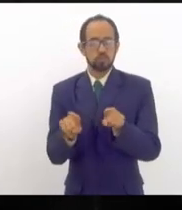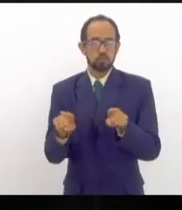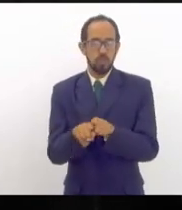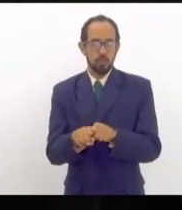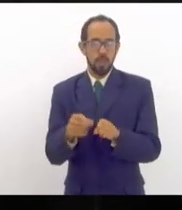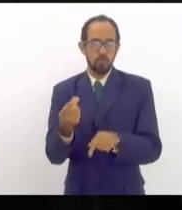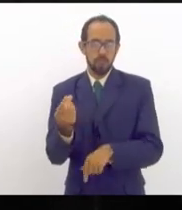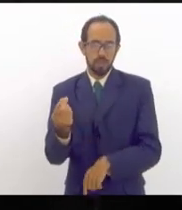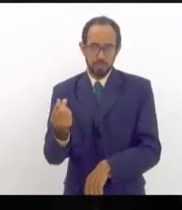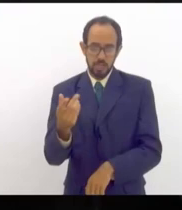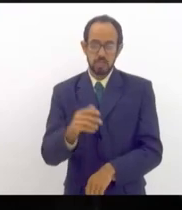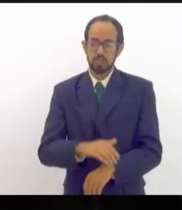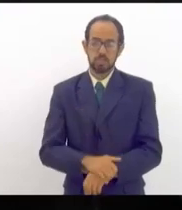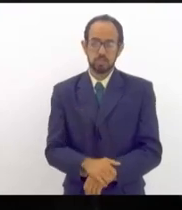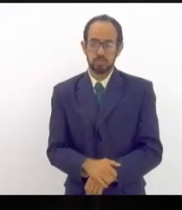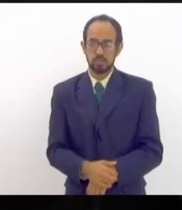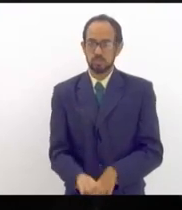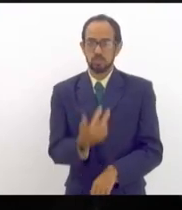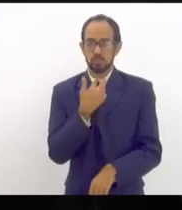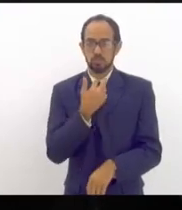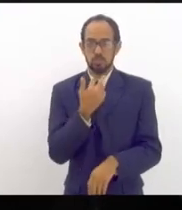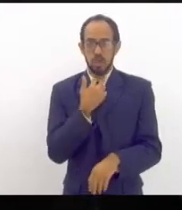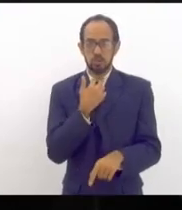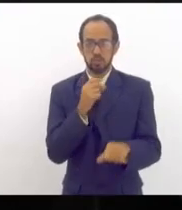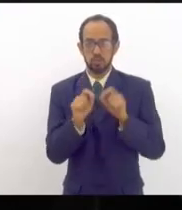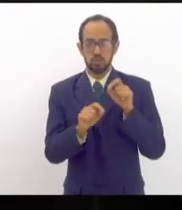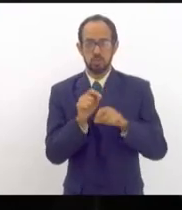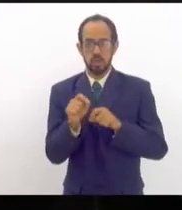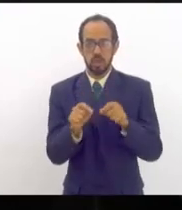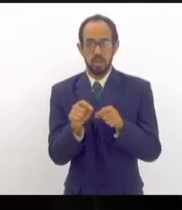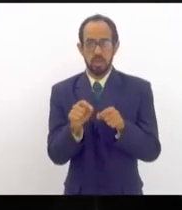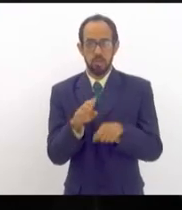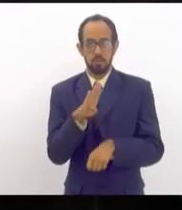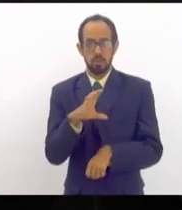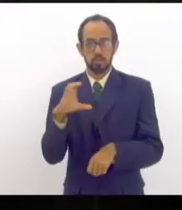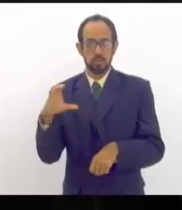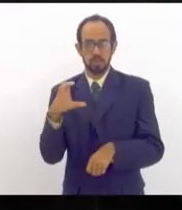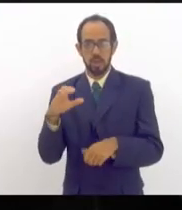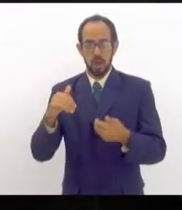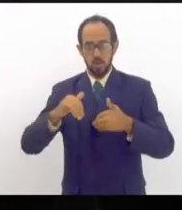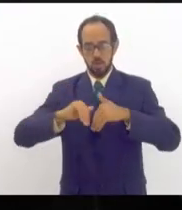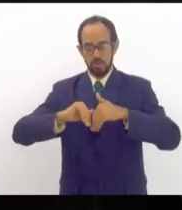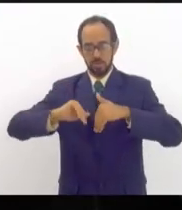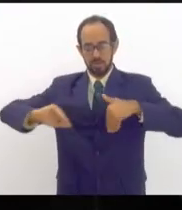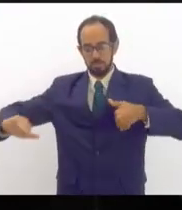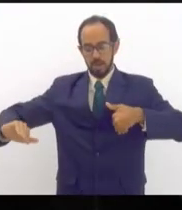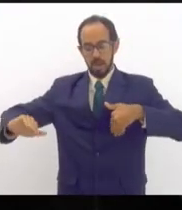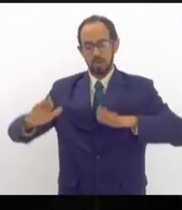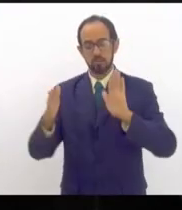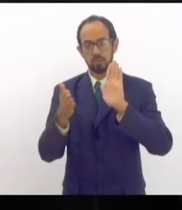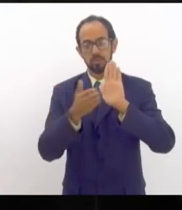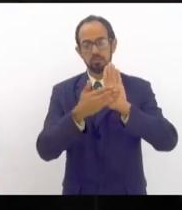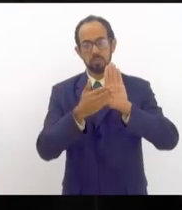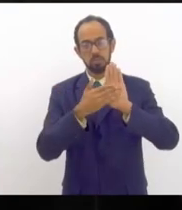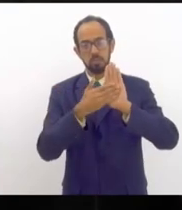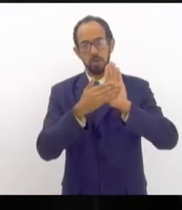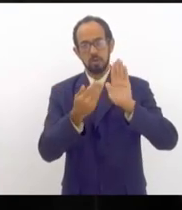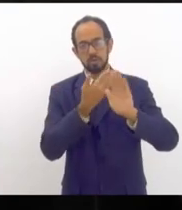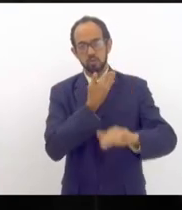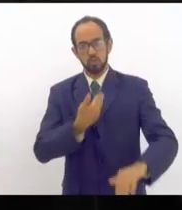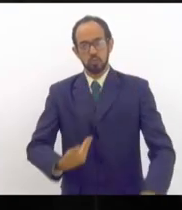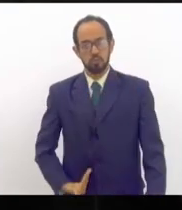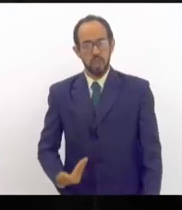financeiras não pode ter o banco central dissociado das propostas governamentais